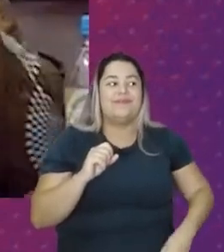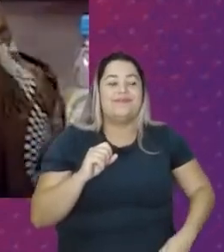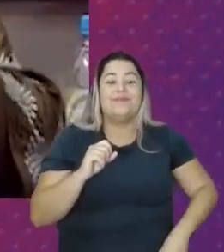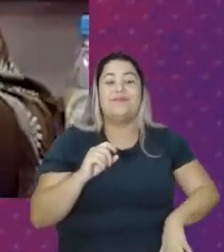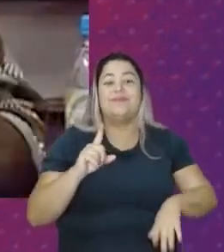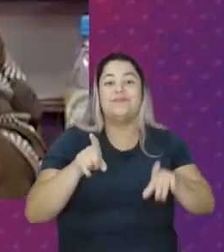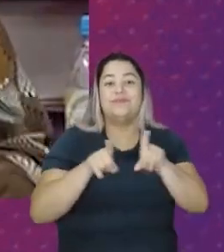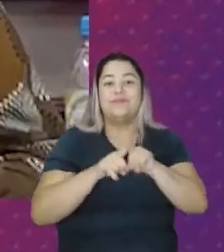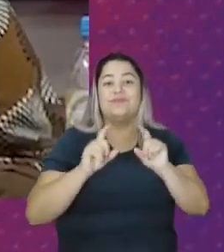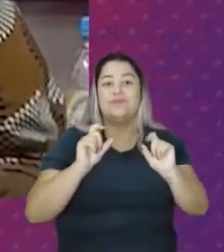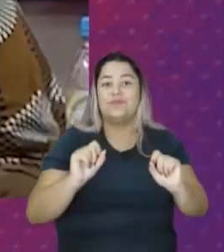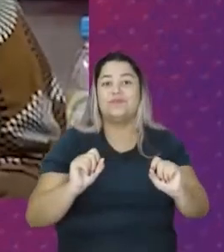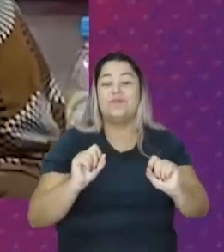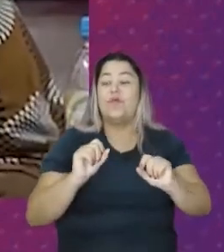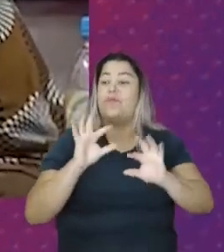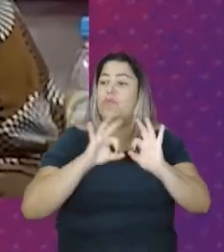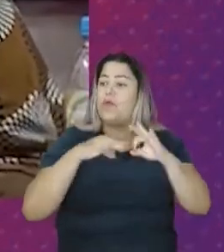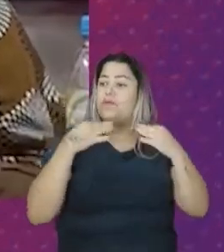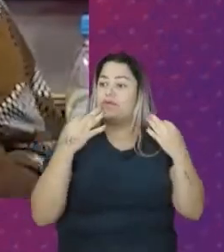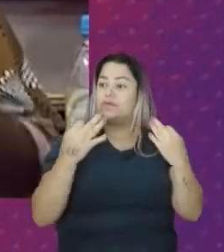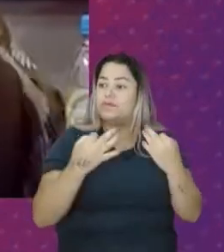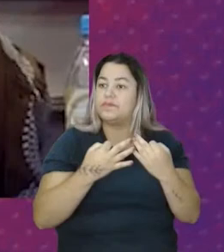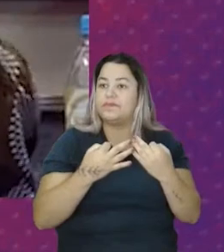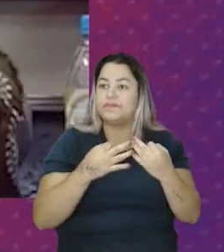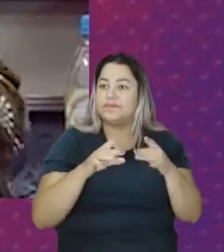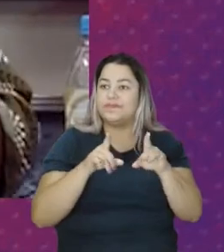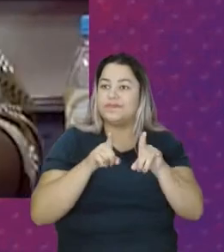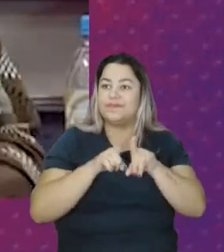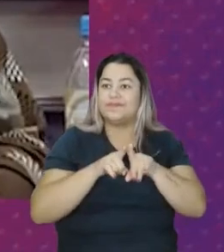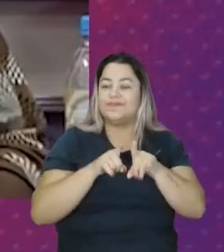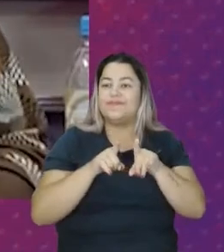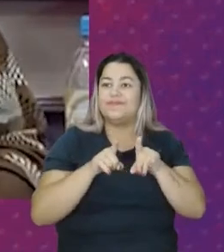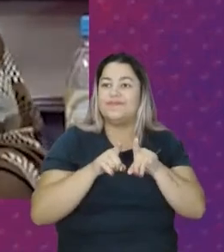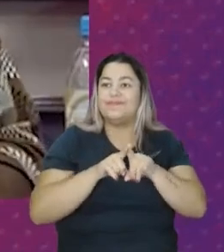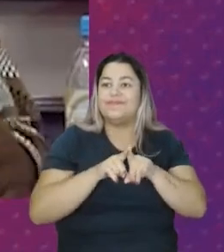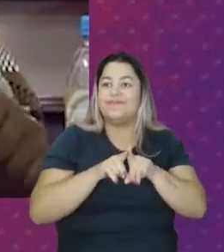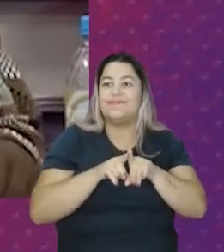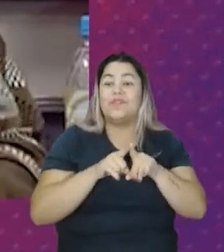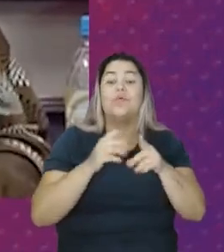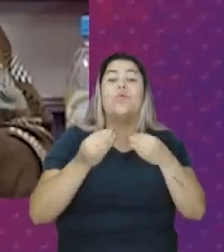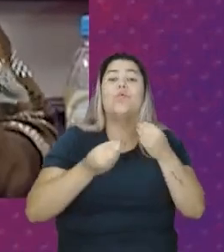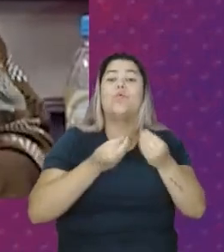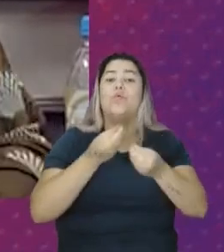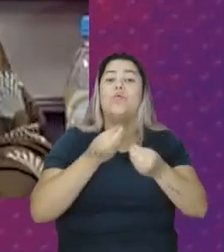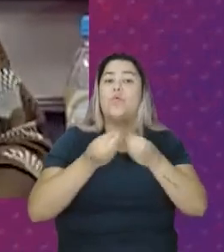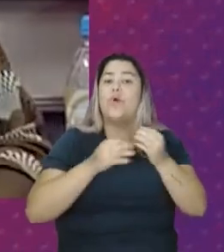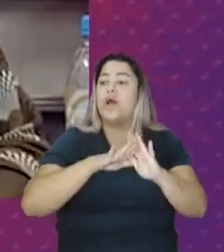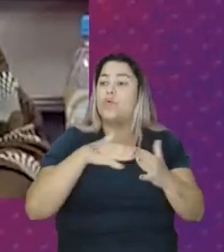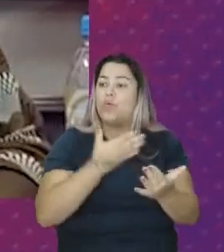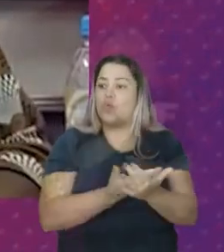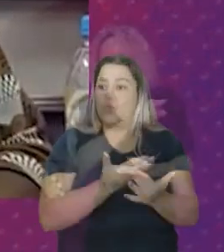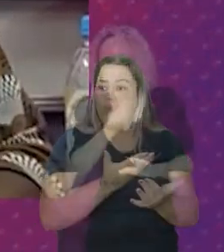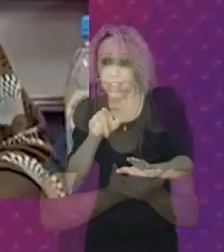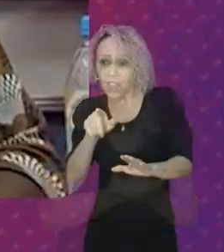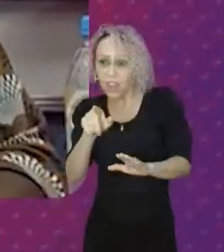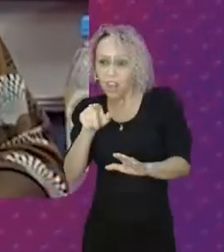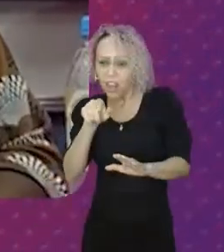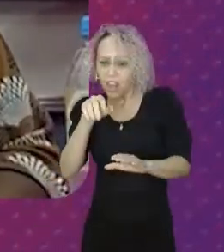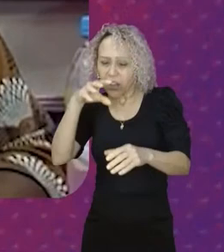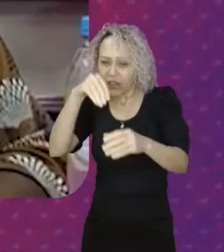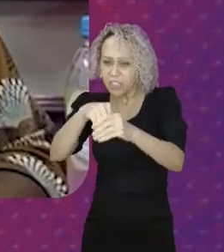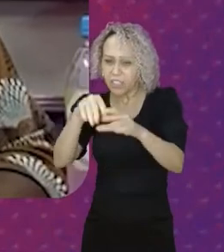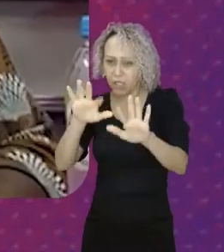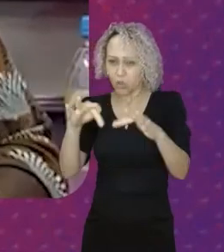se você conversar na sua família e você perguntar para os seus pais qual que é a escolaridade deles,